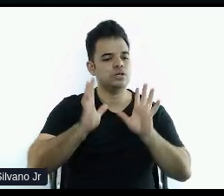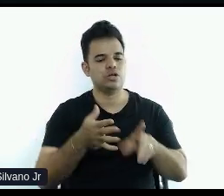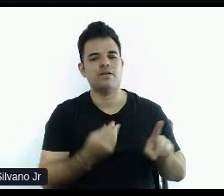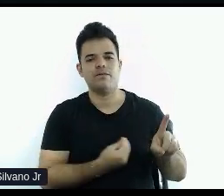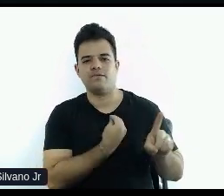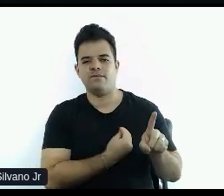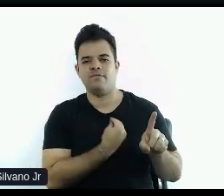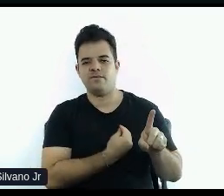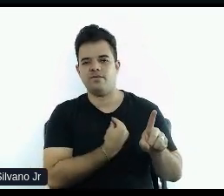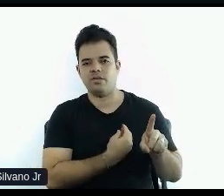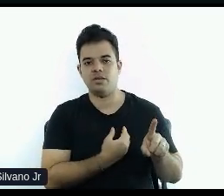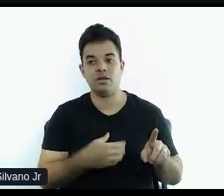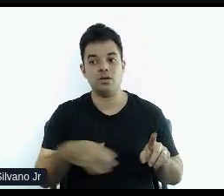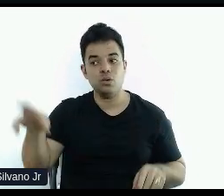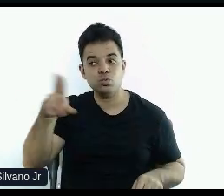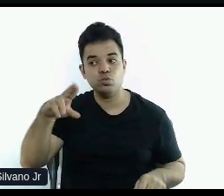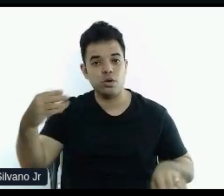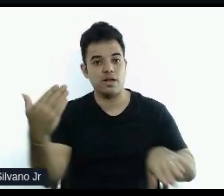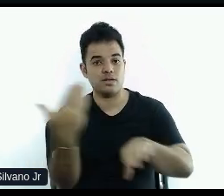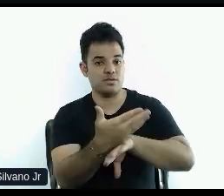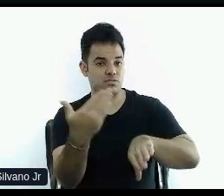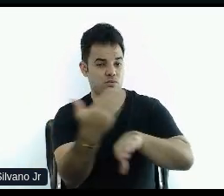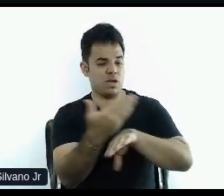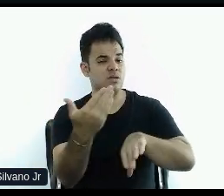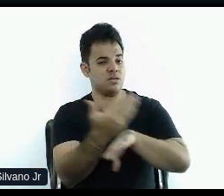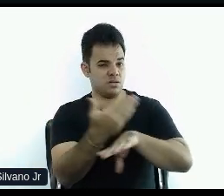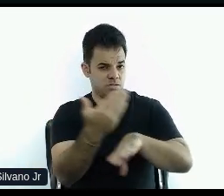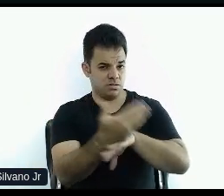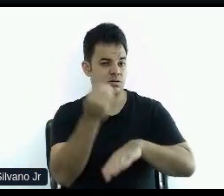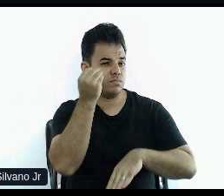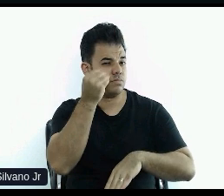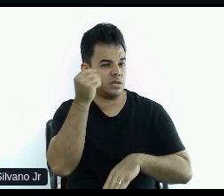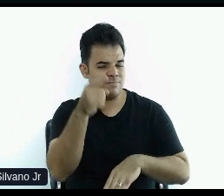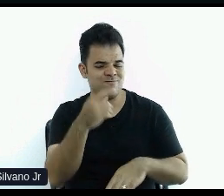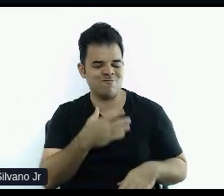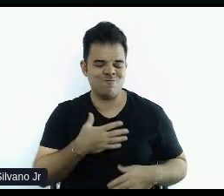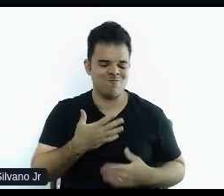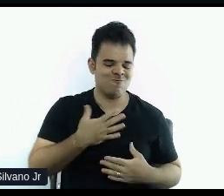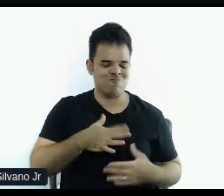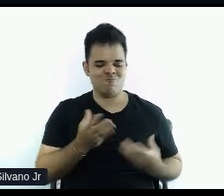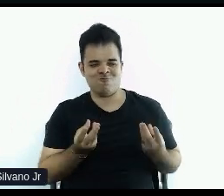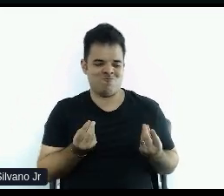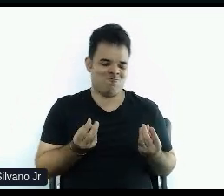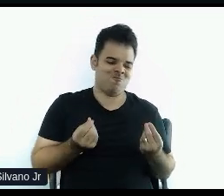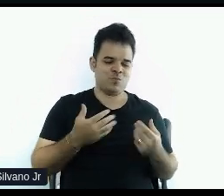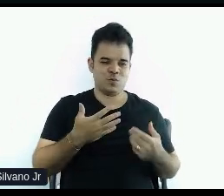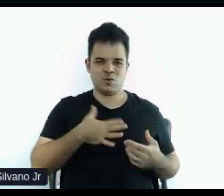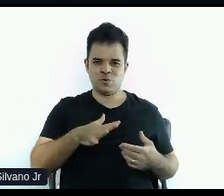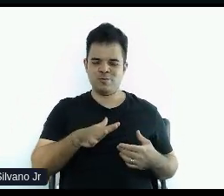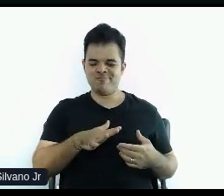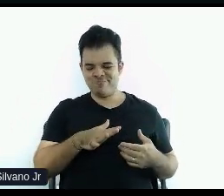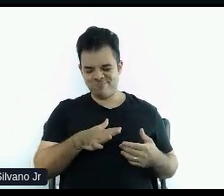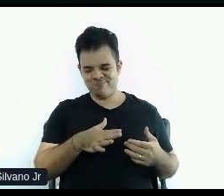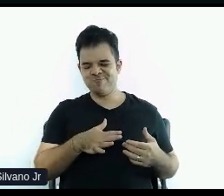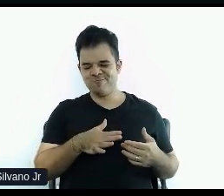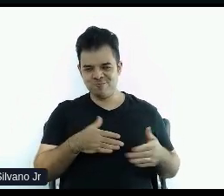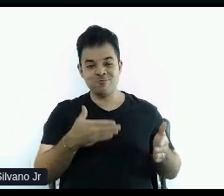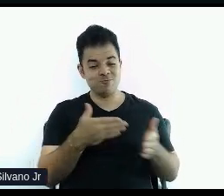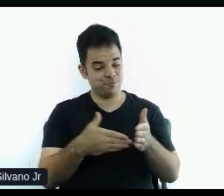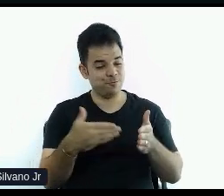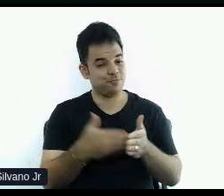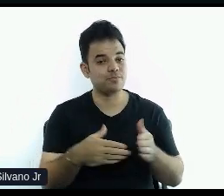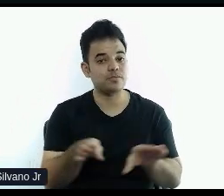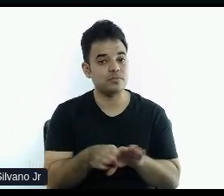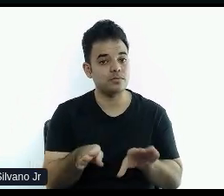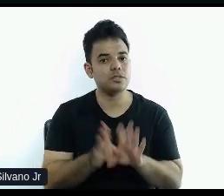a usuária já está tendo uma experiência que pode não estar sendo agradável. A gente já tem algumas definições